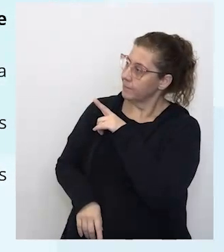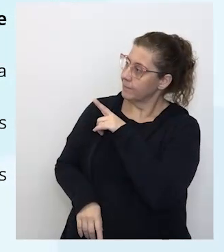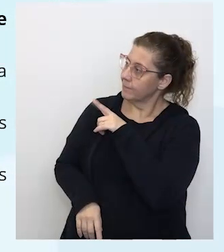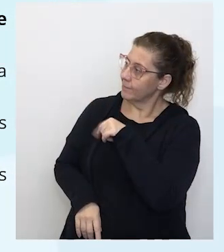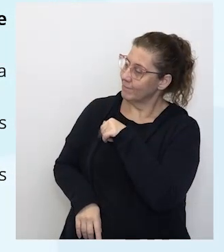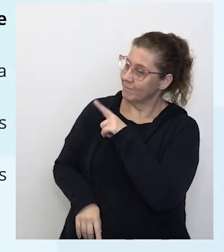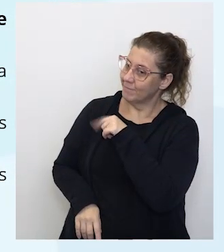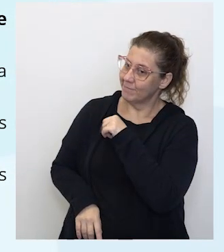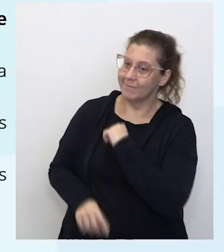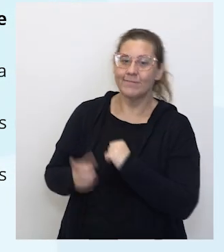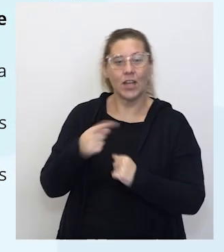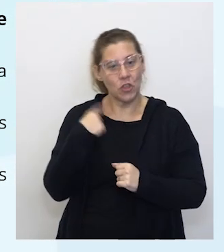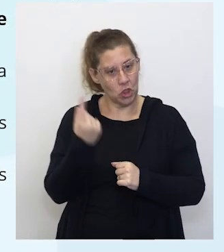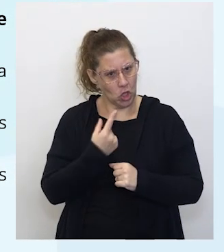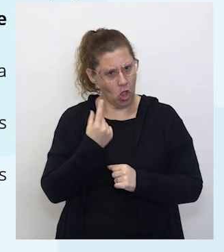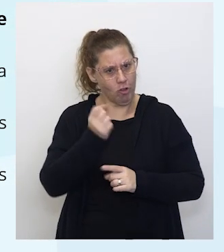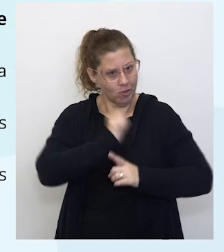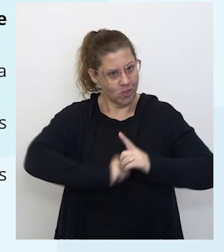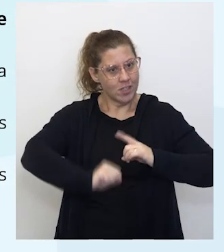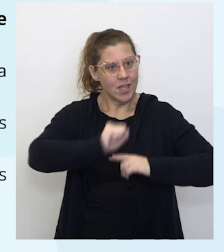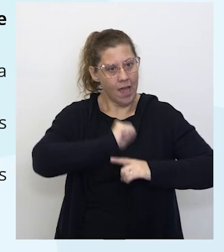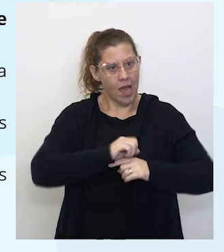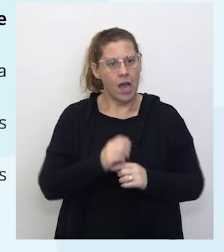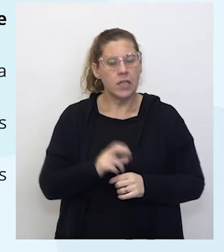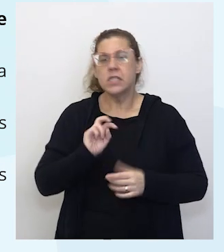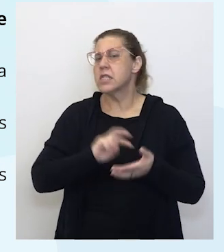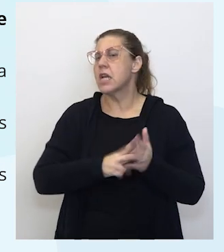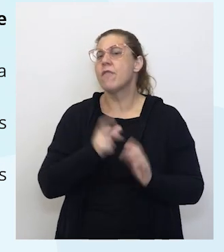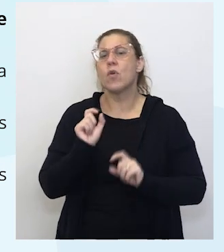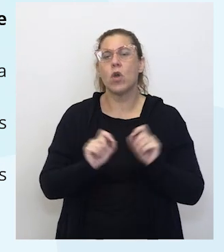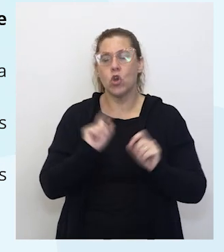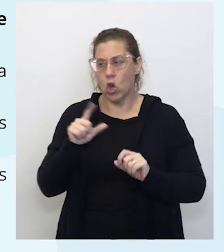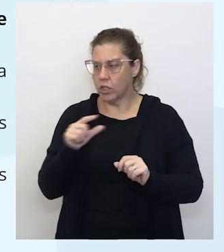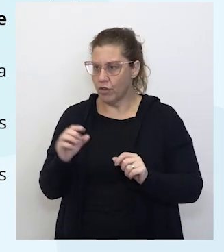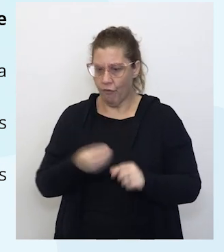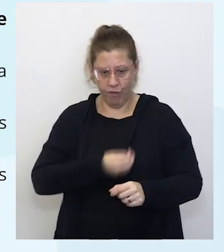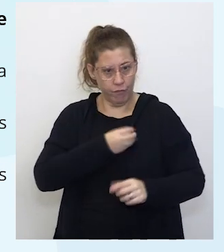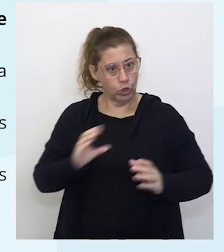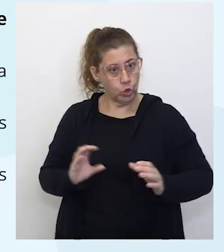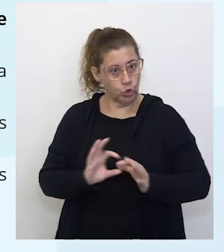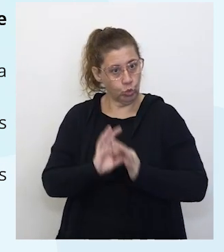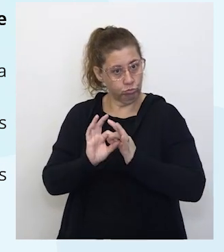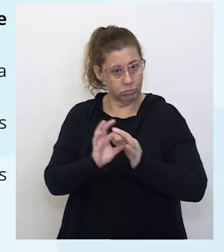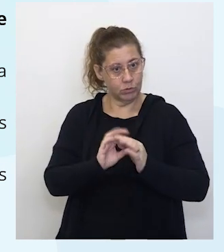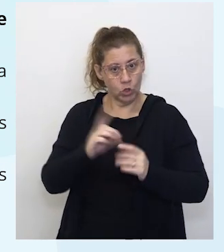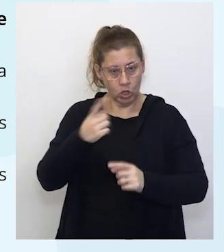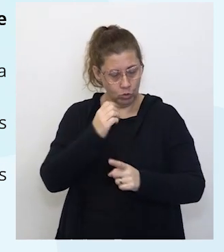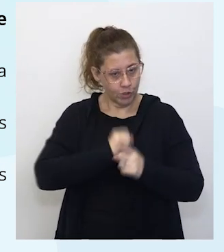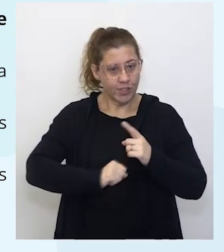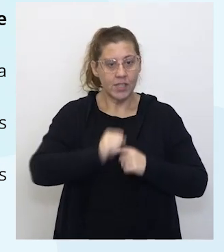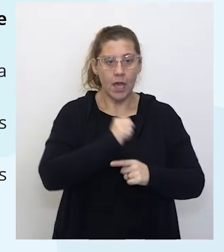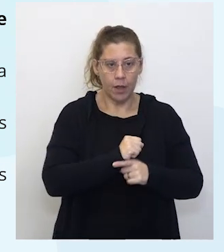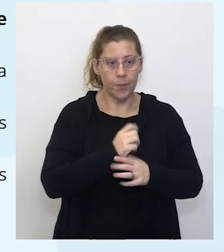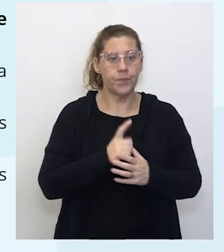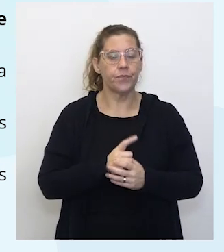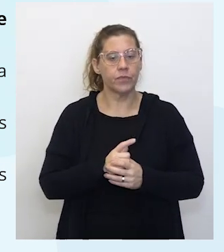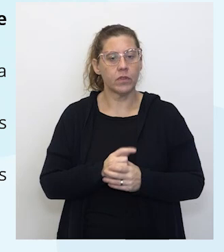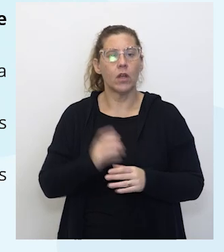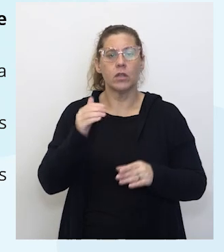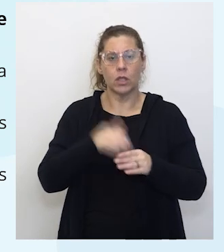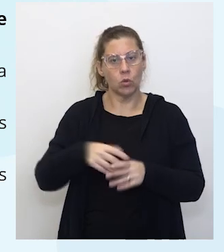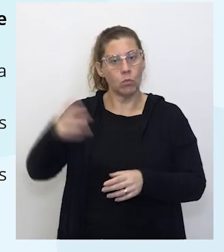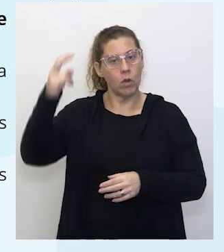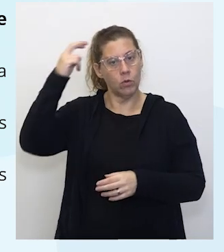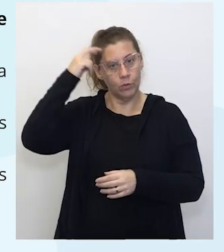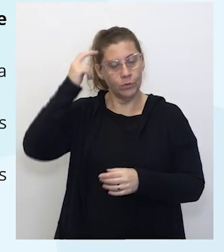somos seres sociais. Isso quer dizer que nós vivemos juntos e nós somos socializados dentro de uma